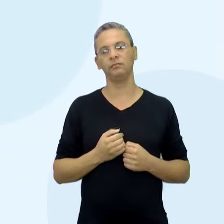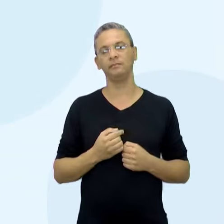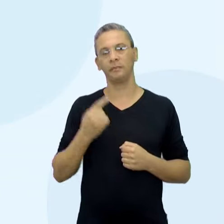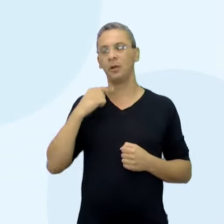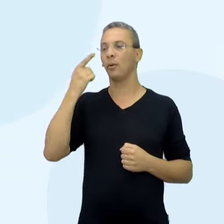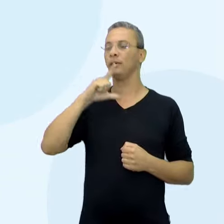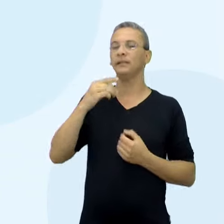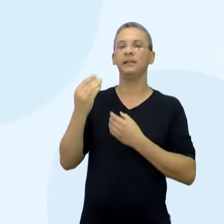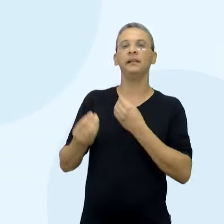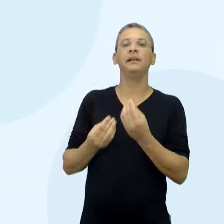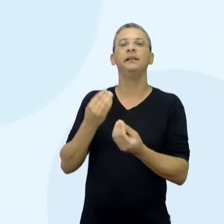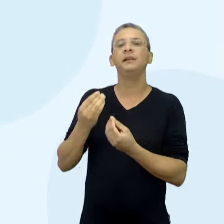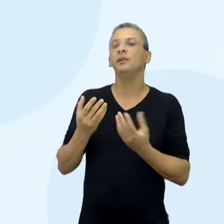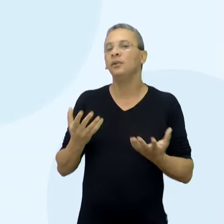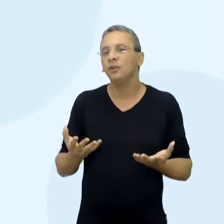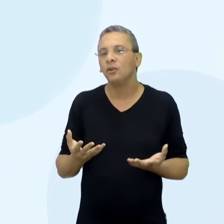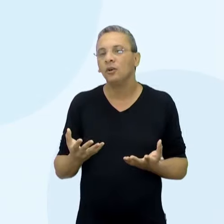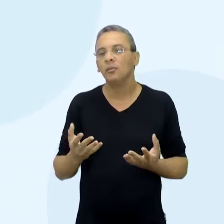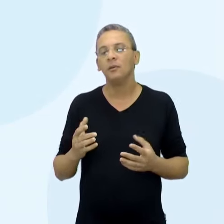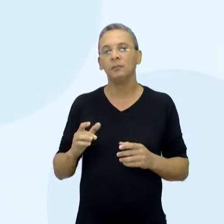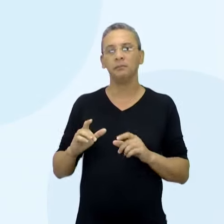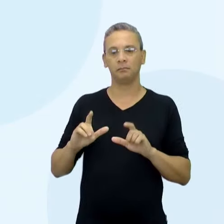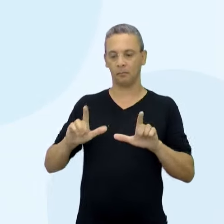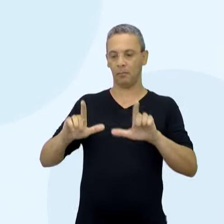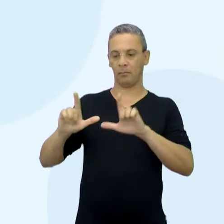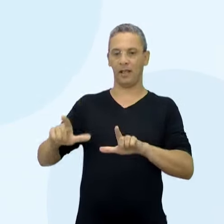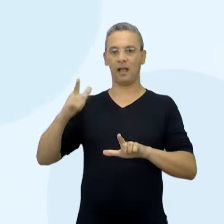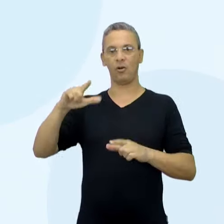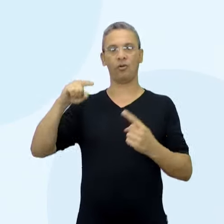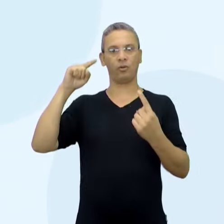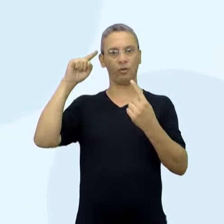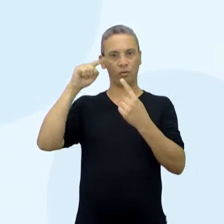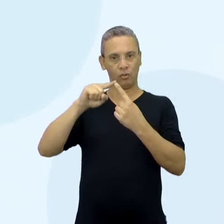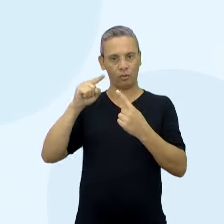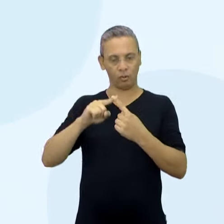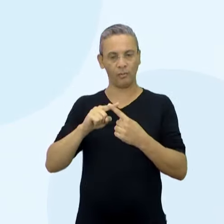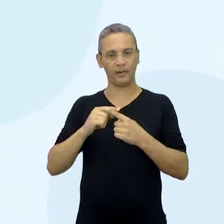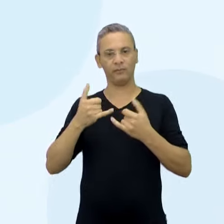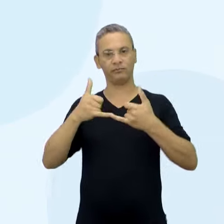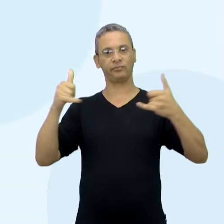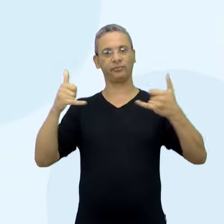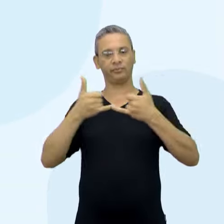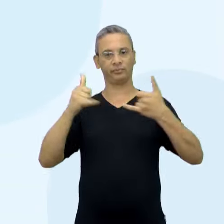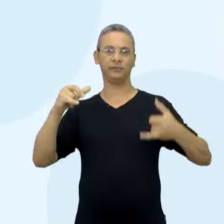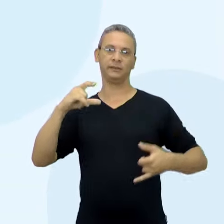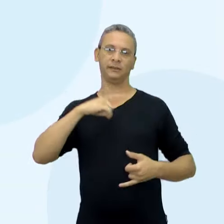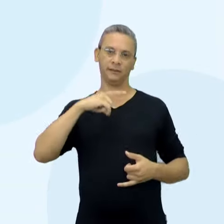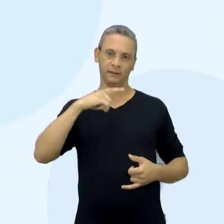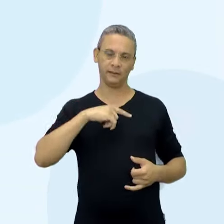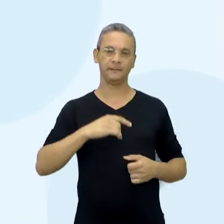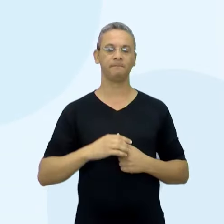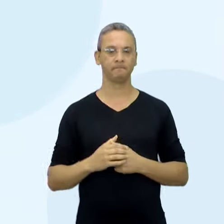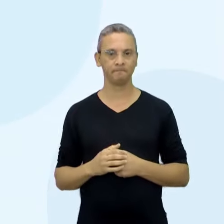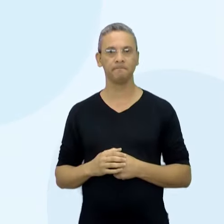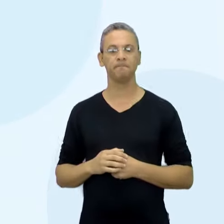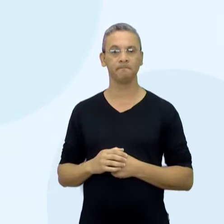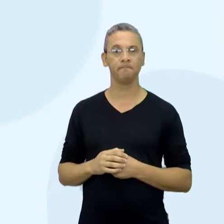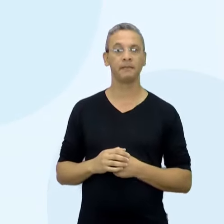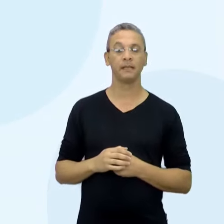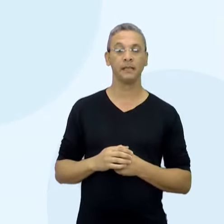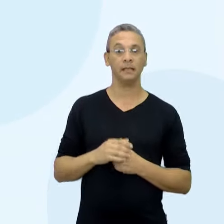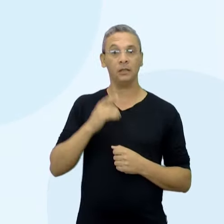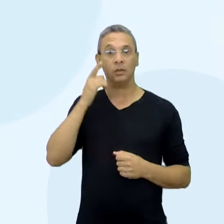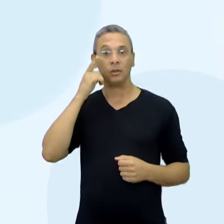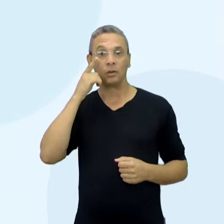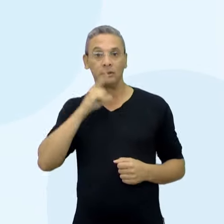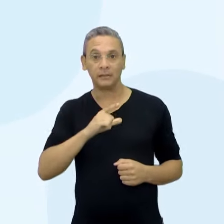vou conseguir de uma placa para outra, ligando isso numa corrente elétrica, submetendo aí uma corrente elétrica. Quando